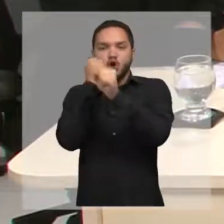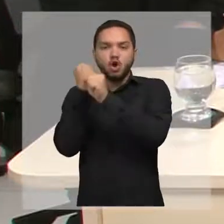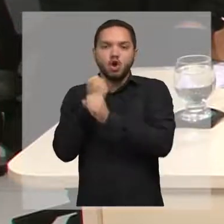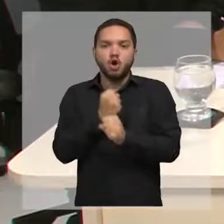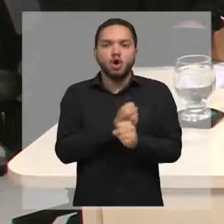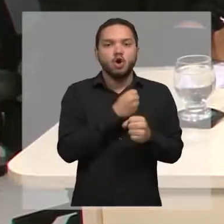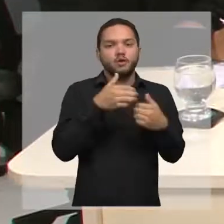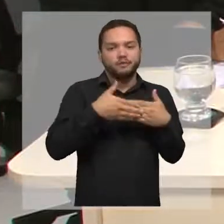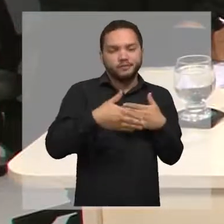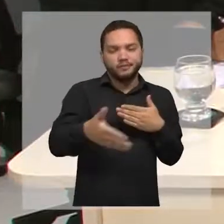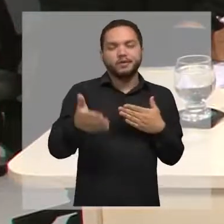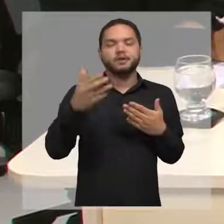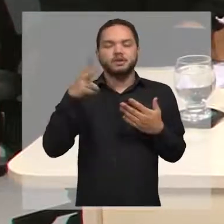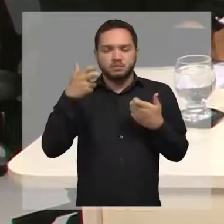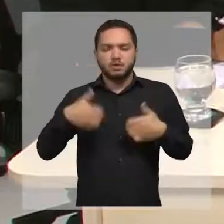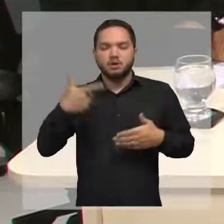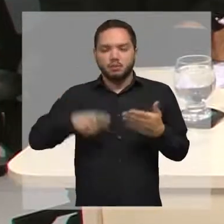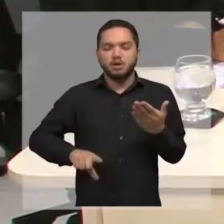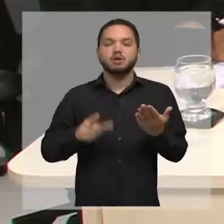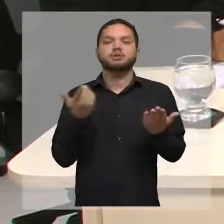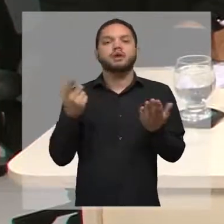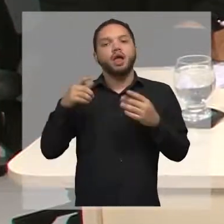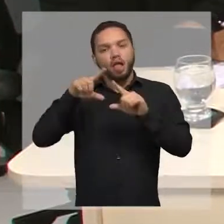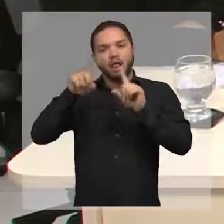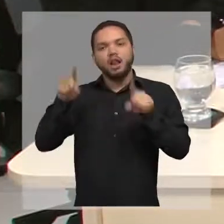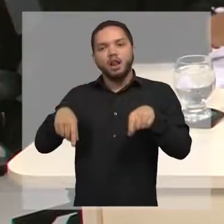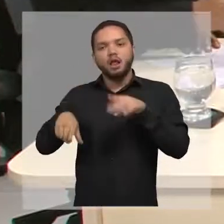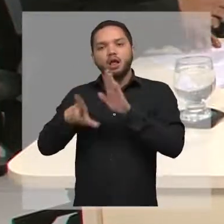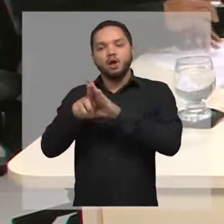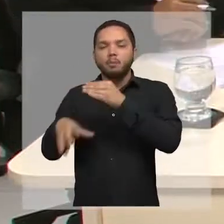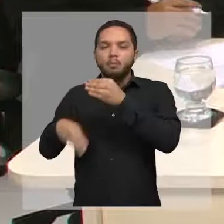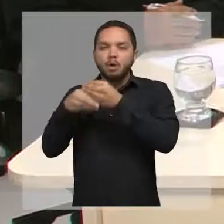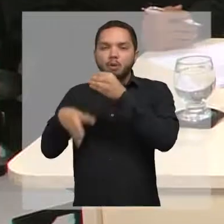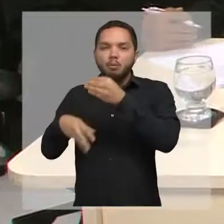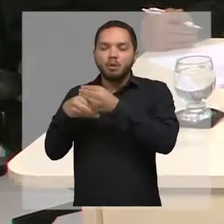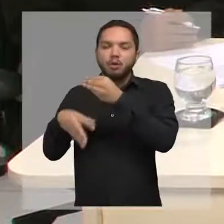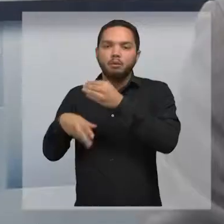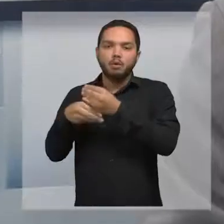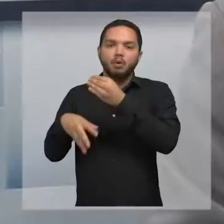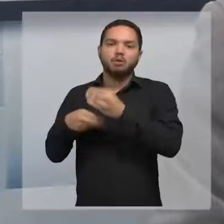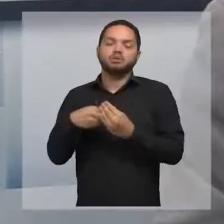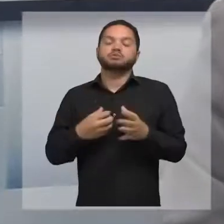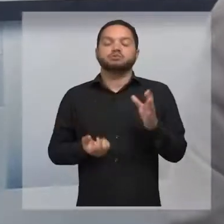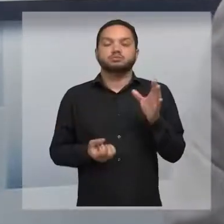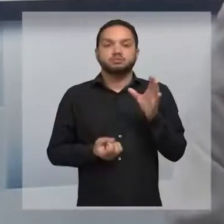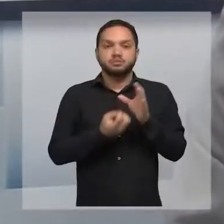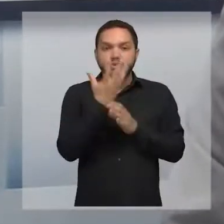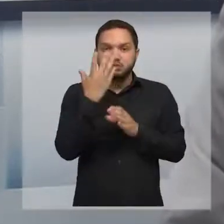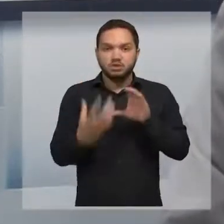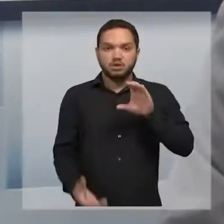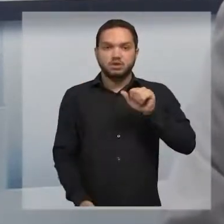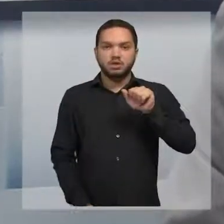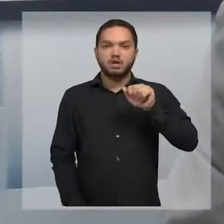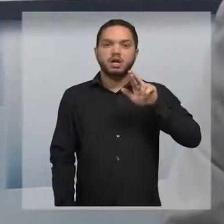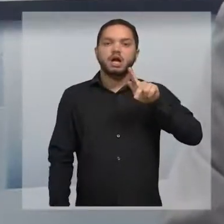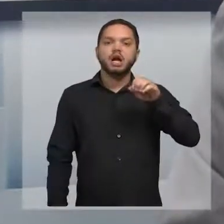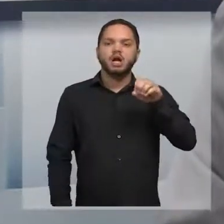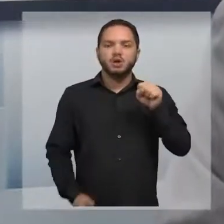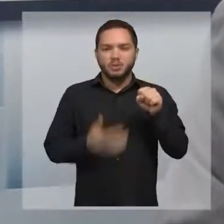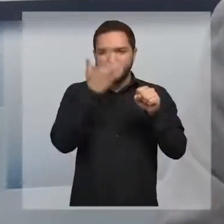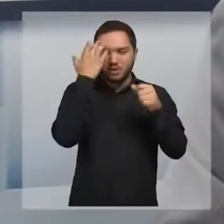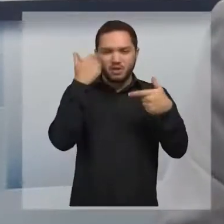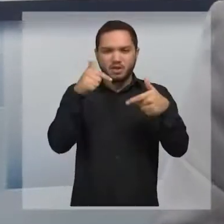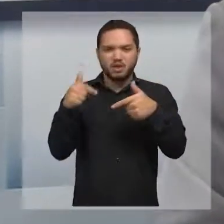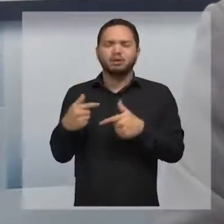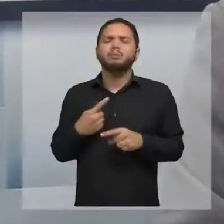o Código da Cidade, que falaremos mais à frente. Essas são leis complementares, certo? Criação de cargos são leis